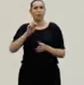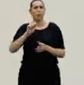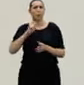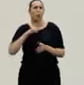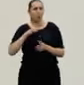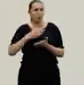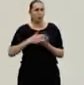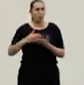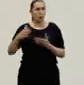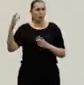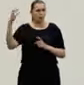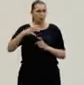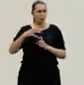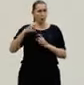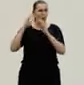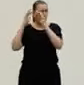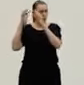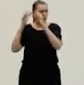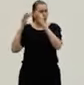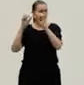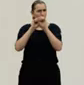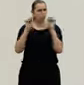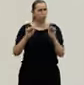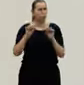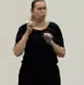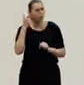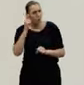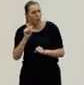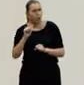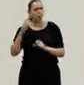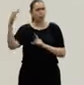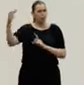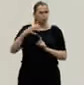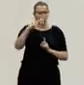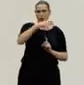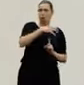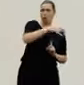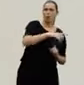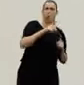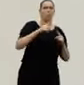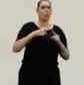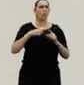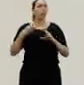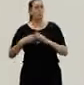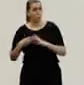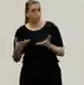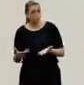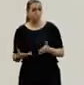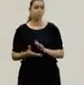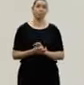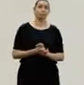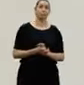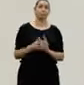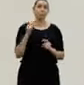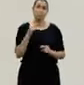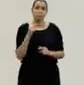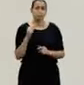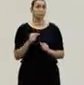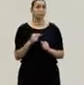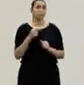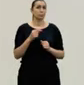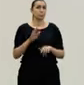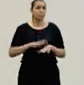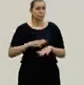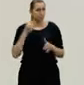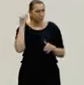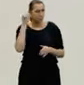que ataca o sistema nervoso. Mas será que ele consegue atacar outros tipos celulares? Então, isso foi um dos